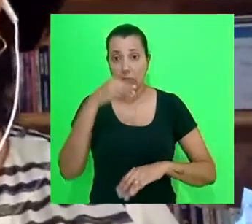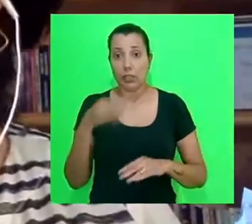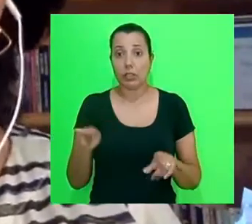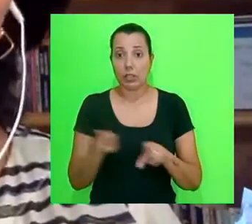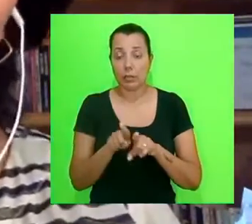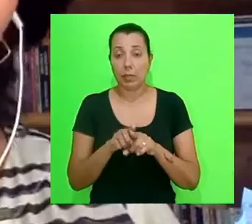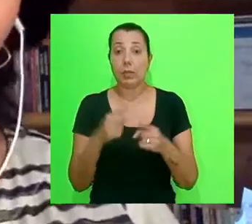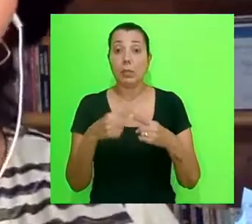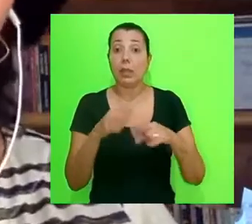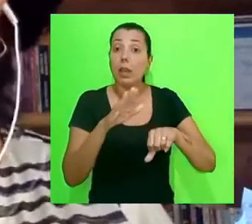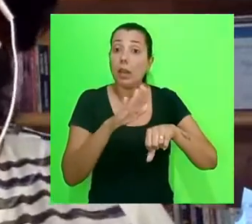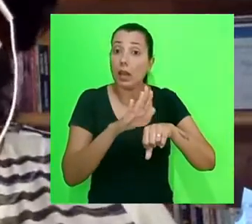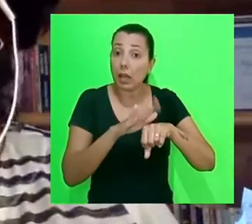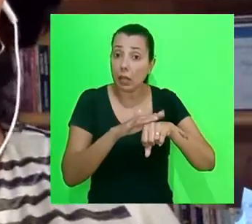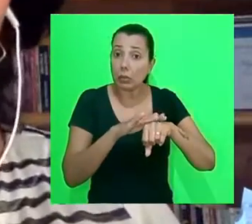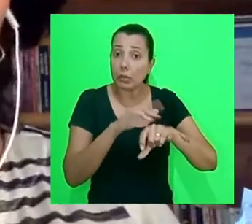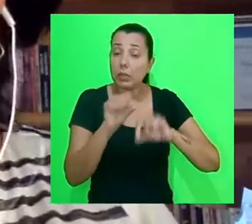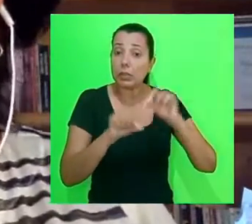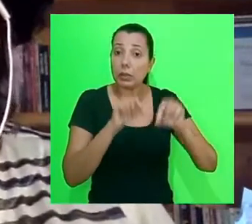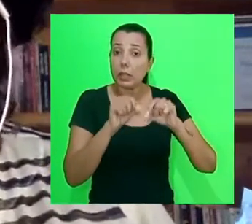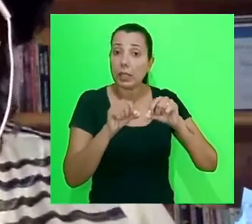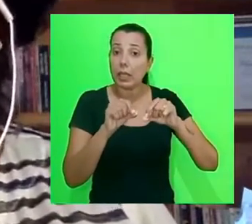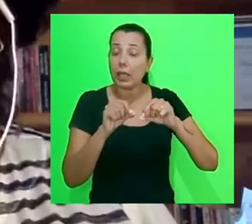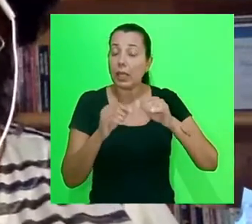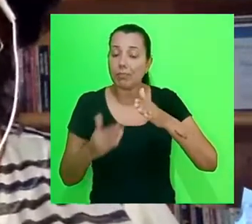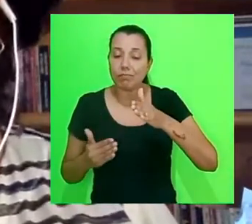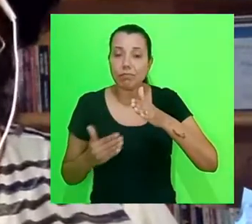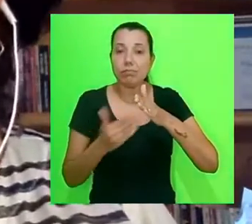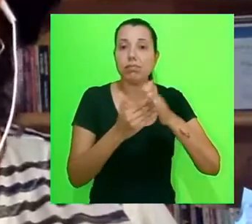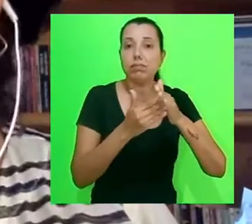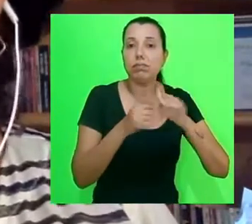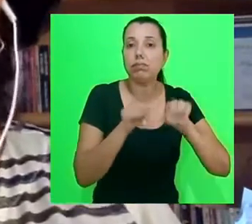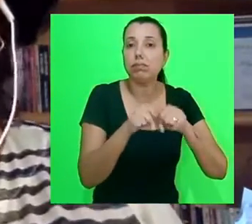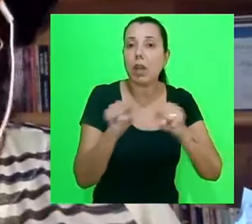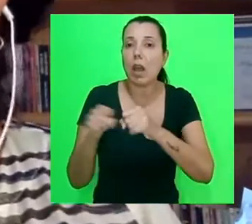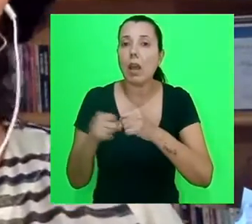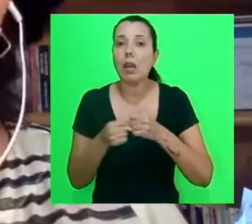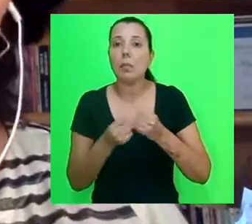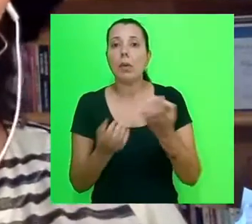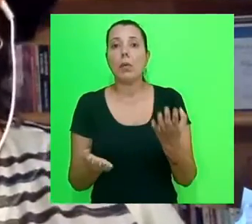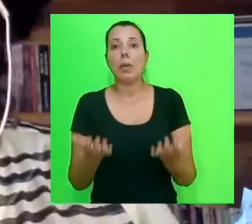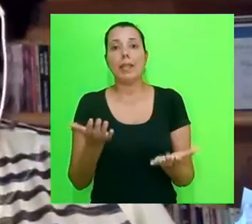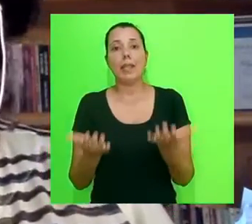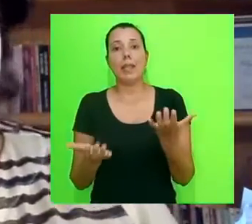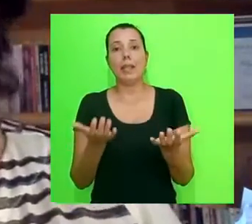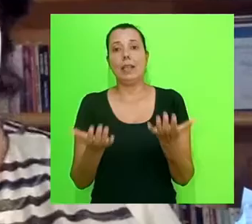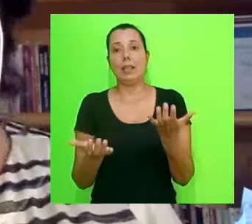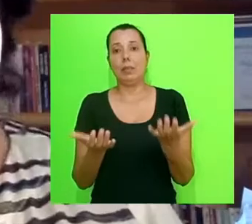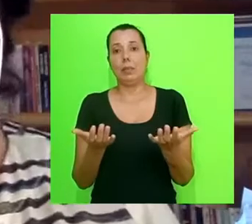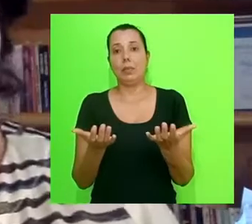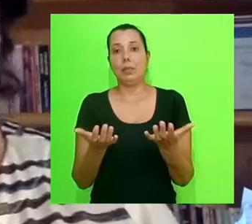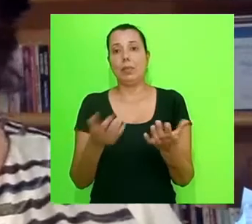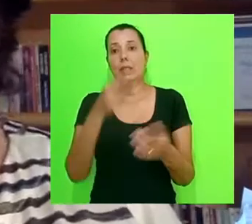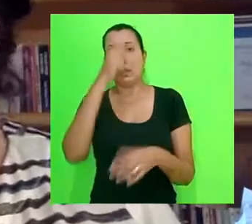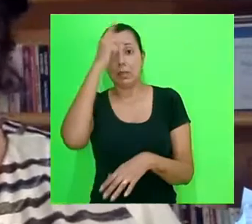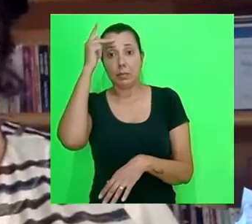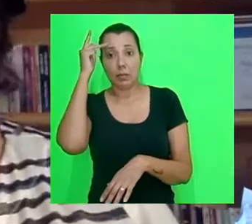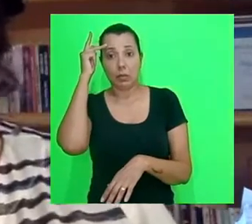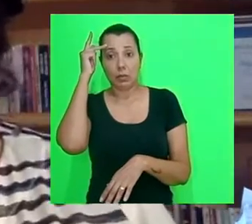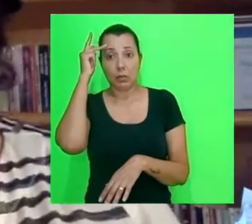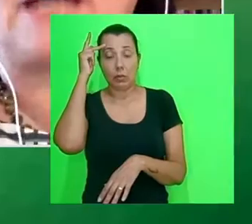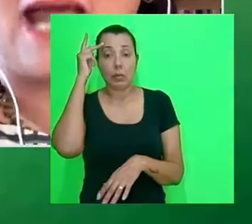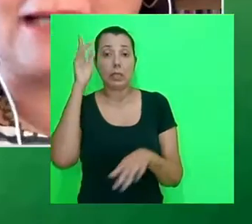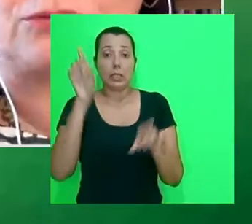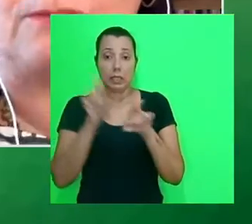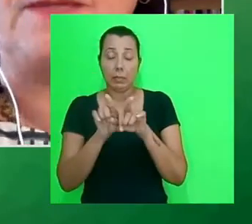estamos falando de uma pandemia que mata, que tem provocado a morte, né, de milhares e milhares de pessoas no nosso país, e quando a